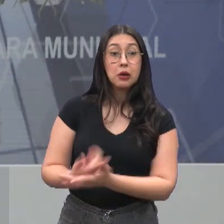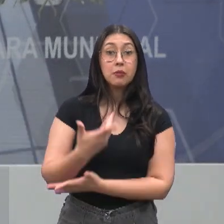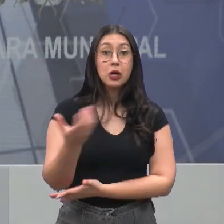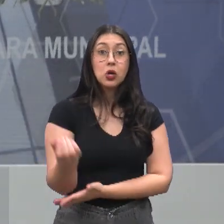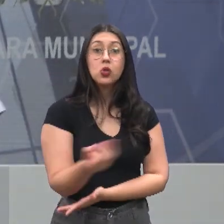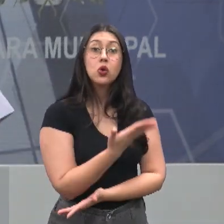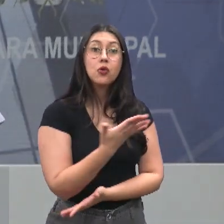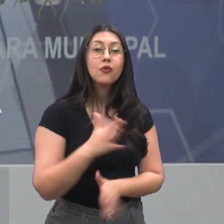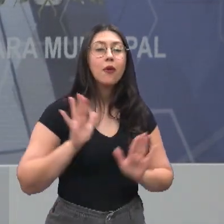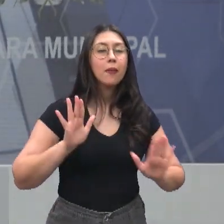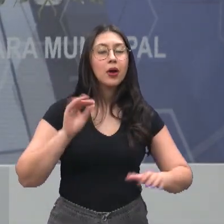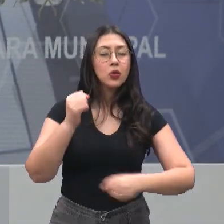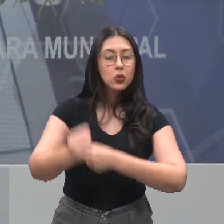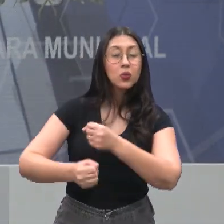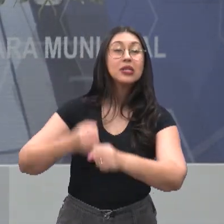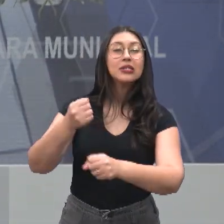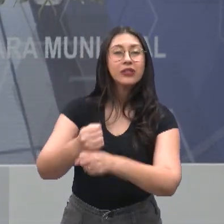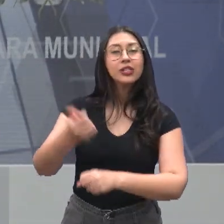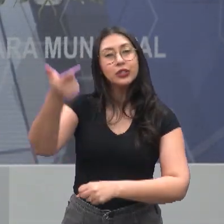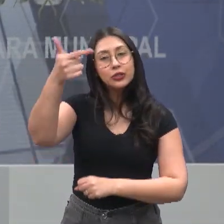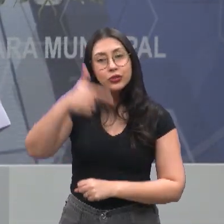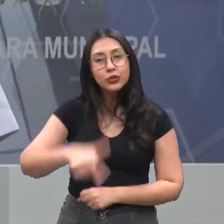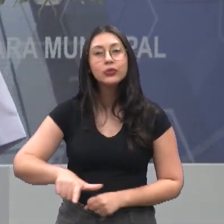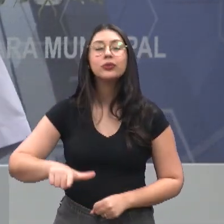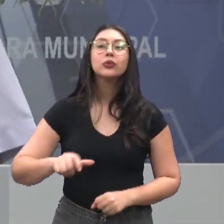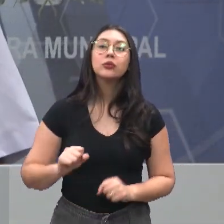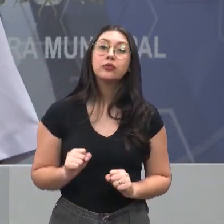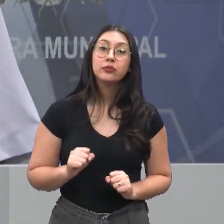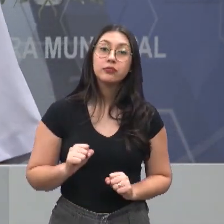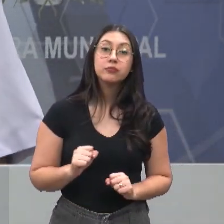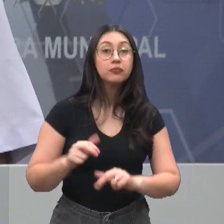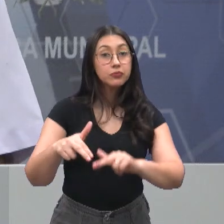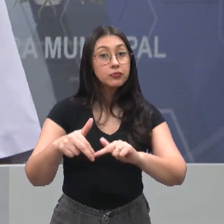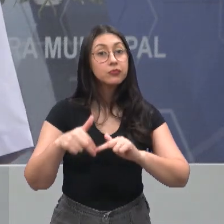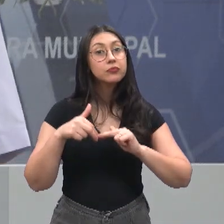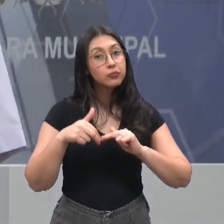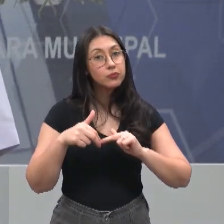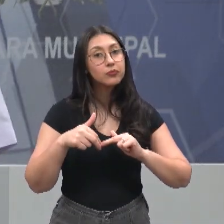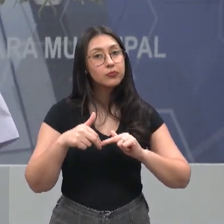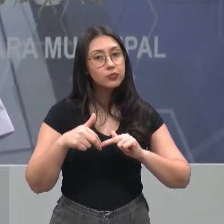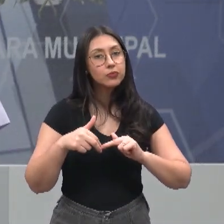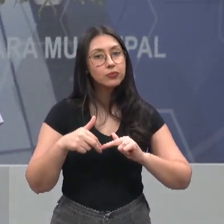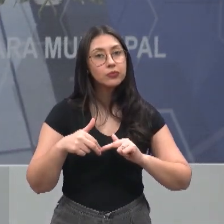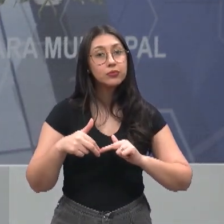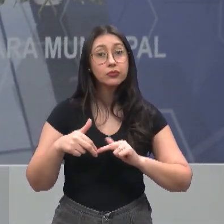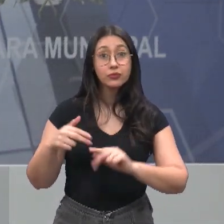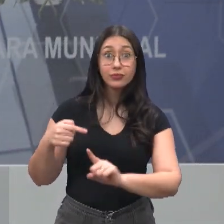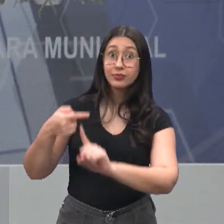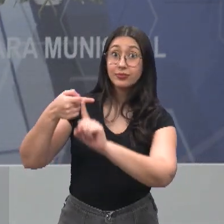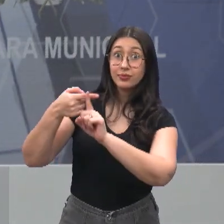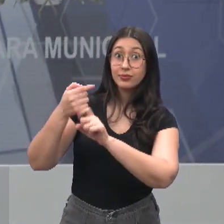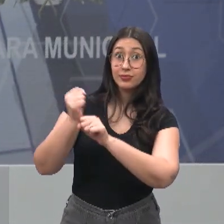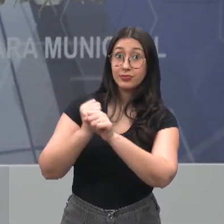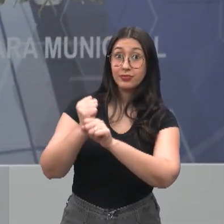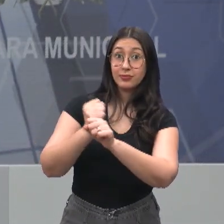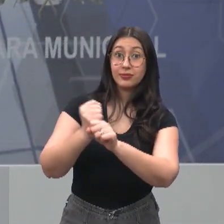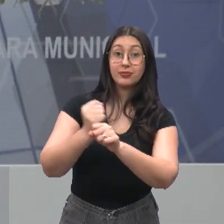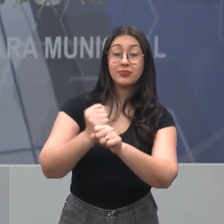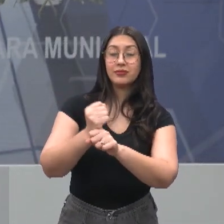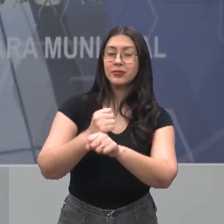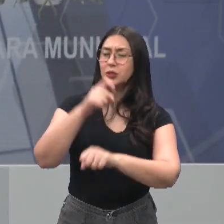ano que vem, mais uma quantidade deles. Portanto, essa extensão, ela chega numa